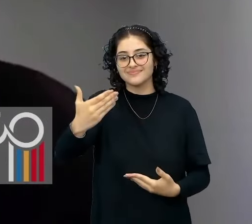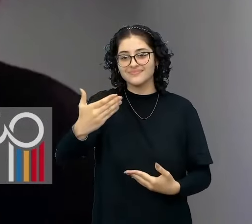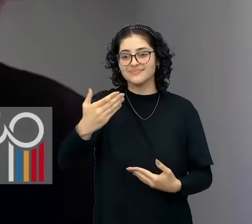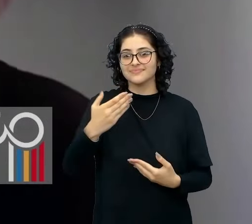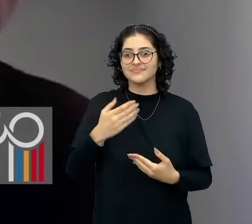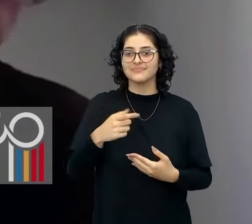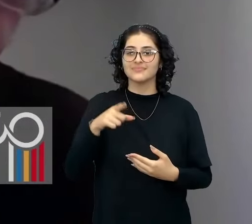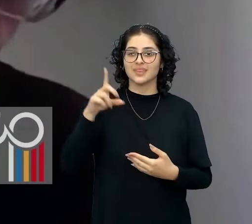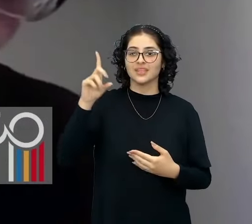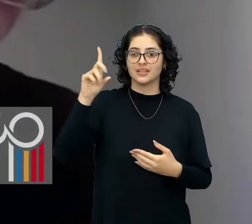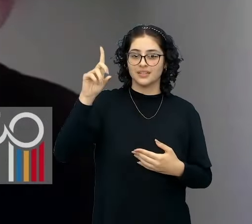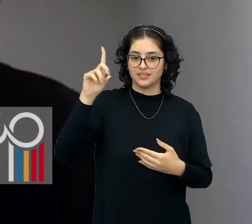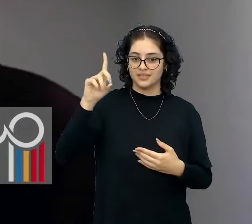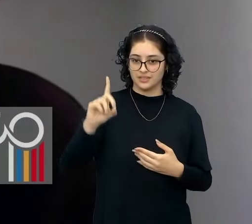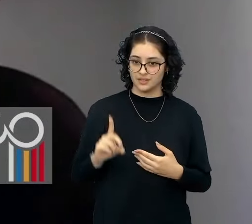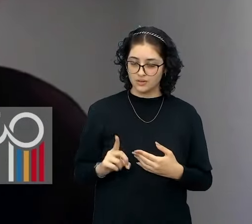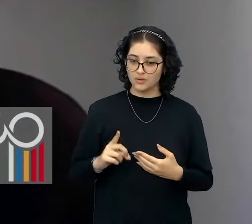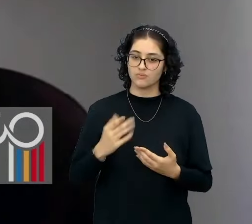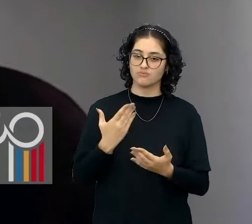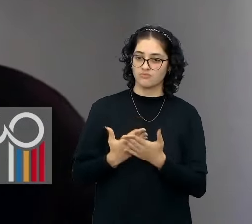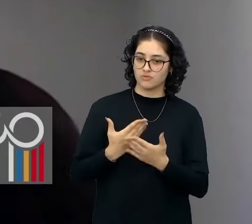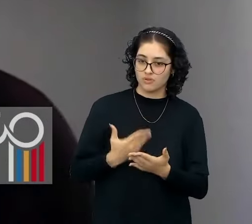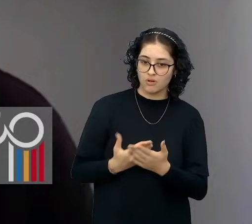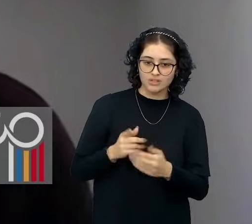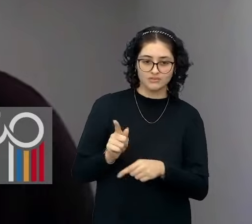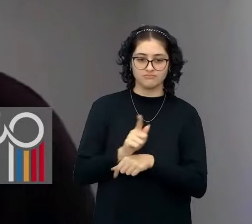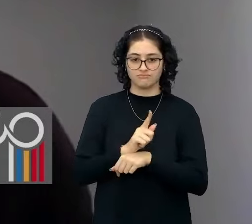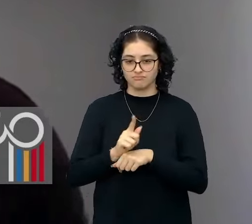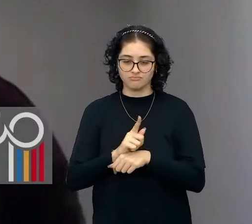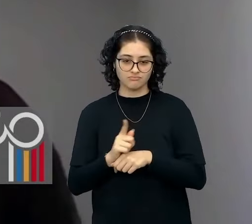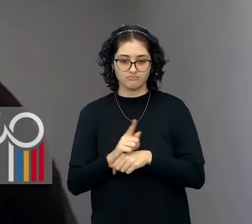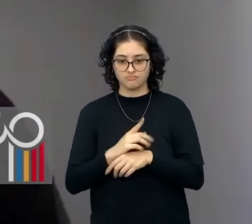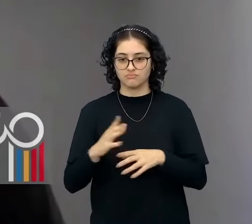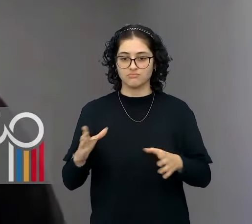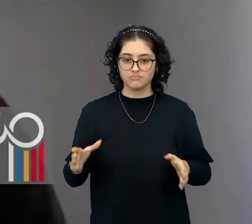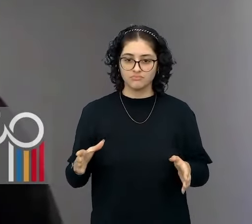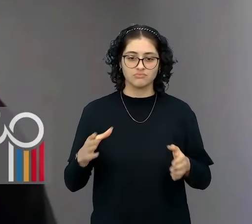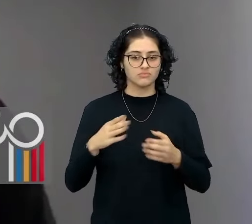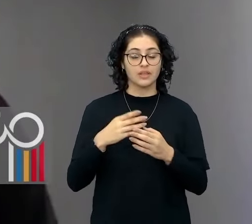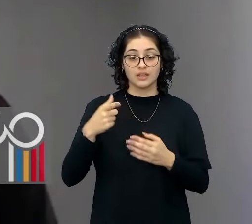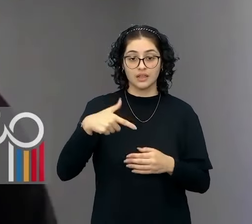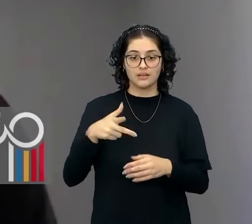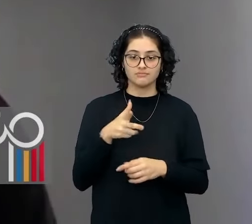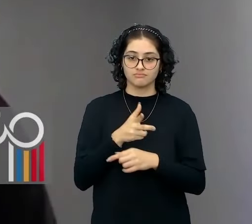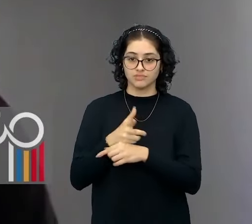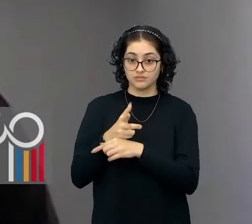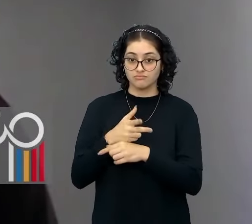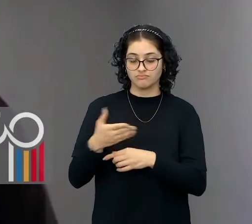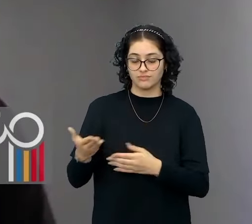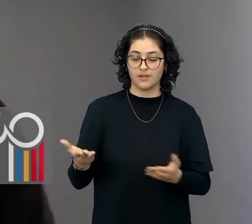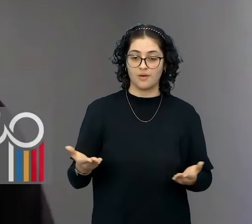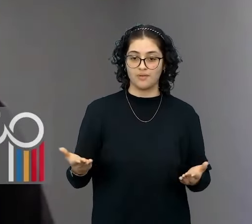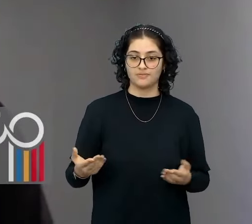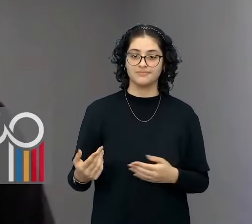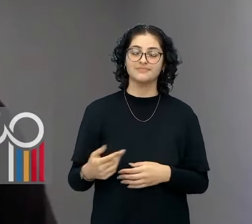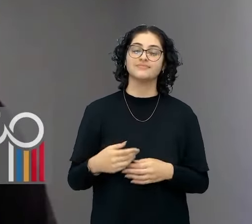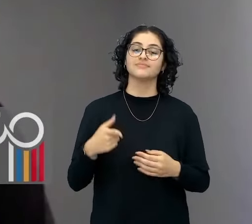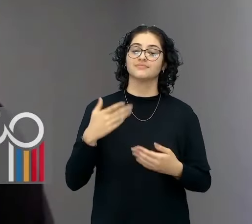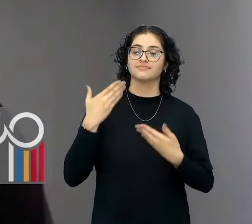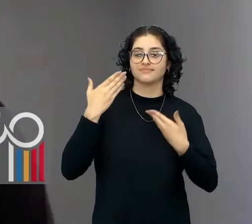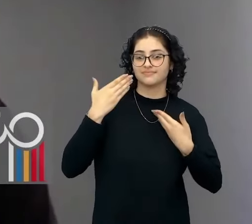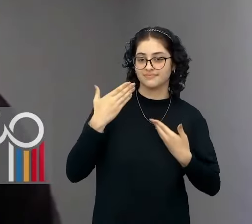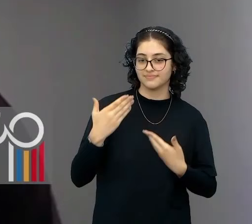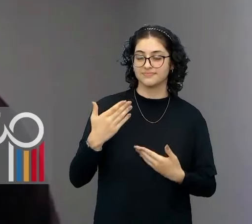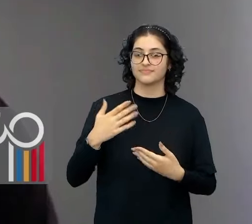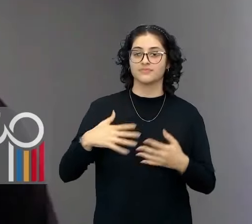o diretor da escola, os gestores da escola que estejam nos assistindo, tá bom? Aí gostaria de agradecer imensamente